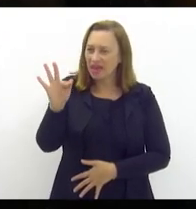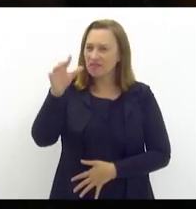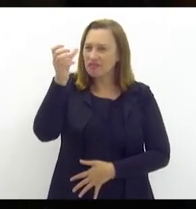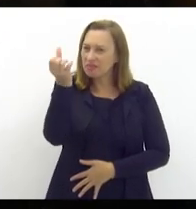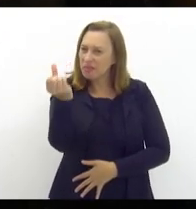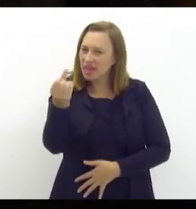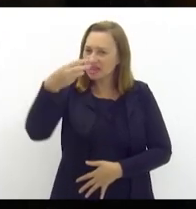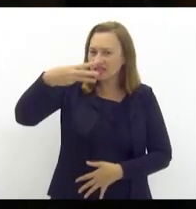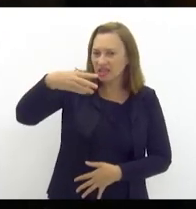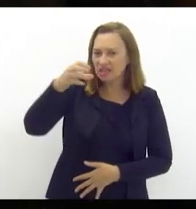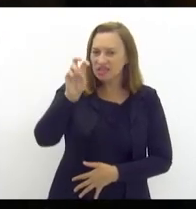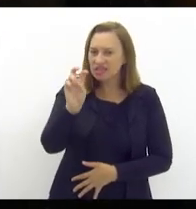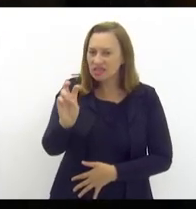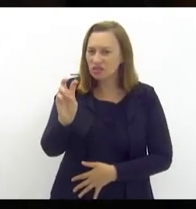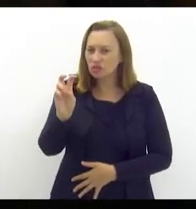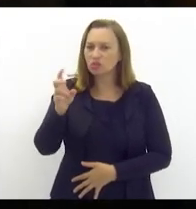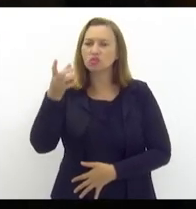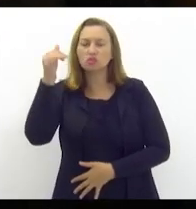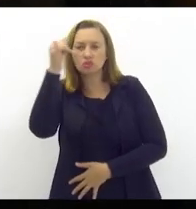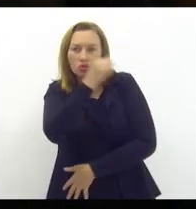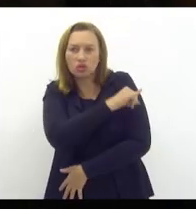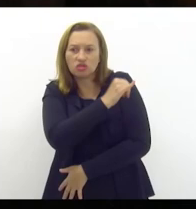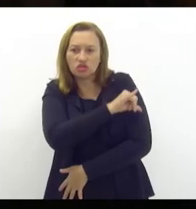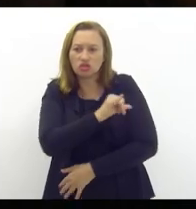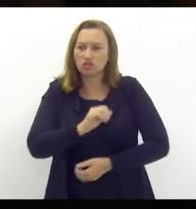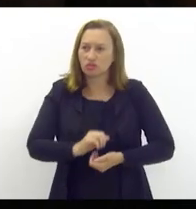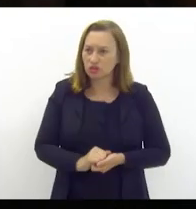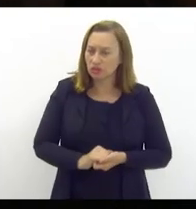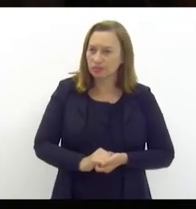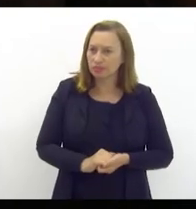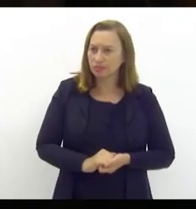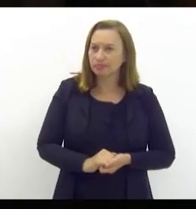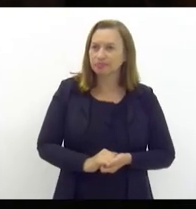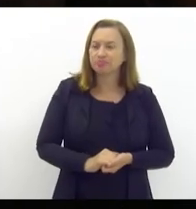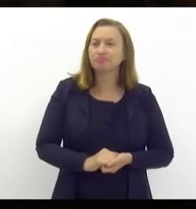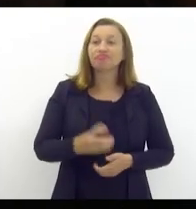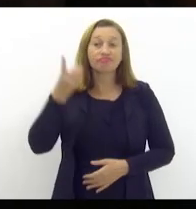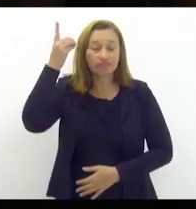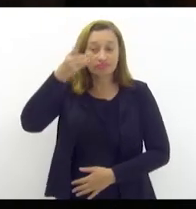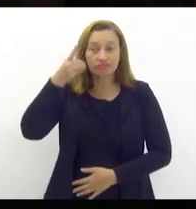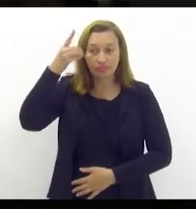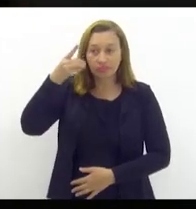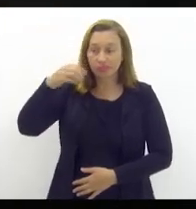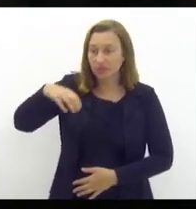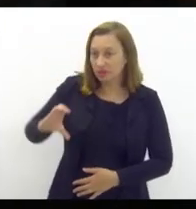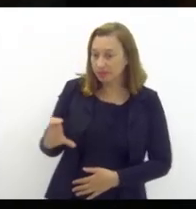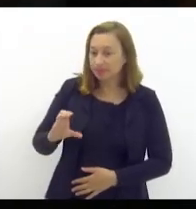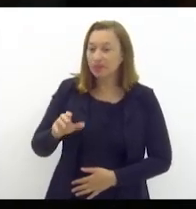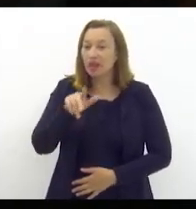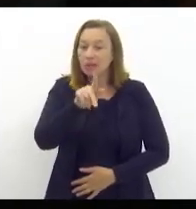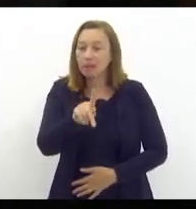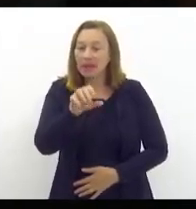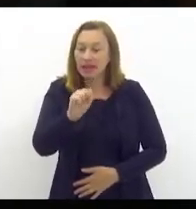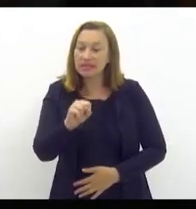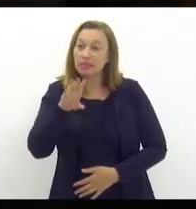do Rio de Janeiro. O requerente, deputado Carlos Mink, foi o